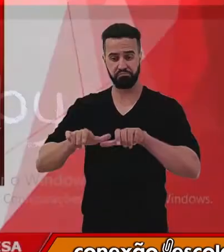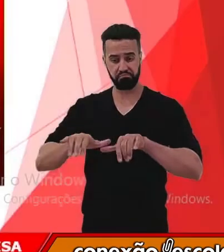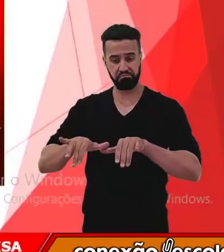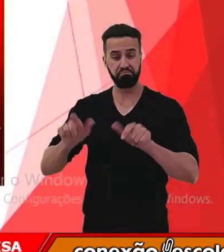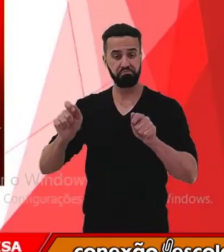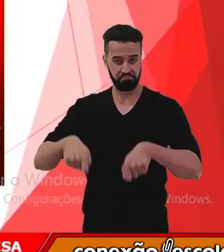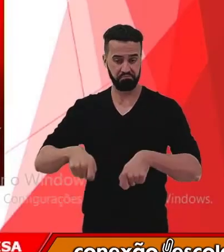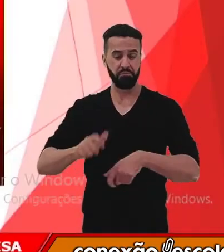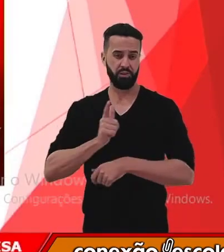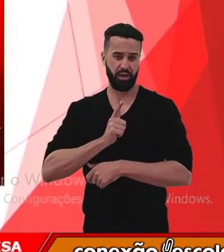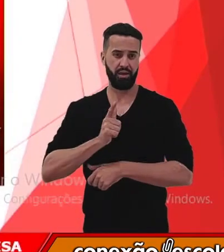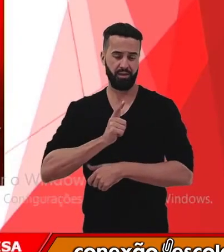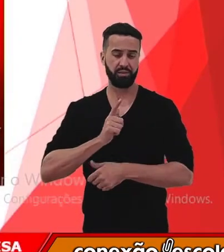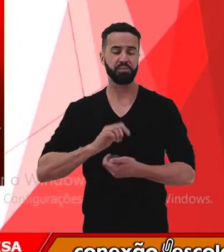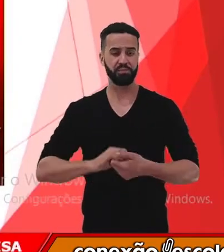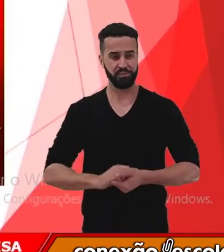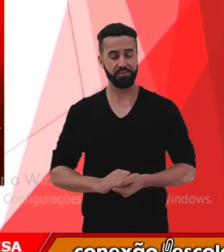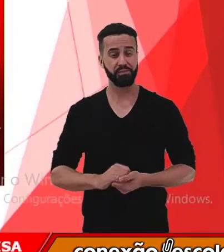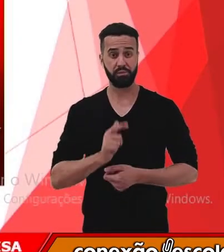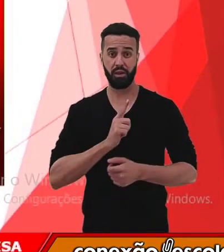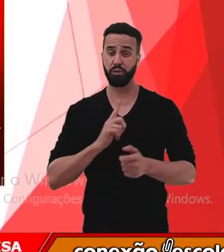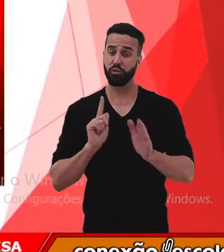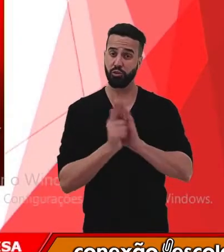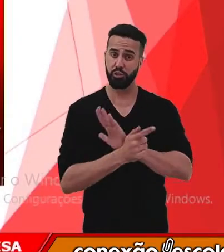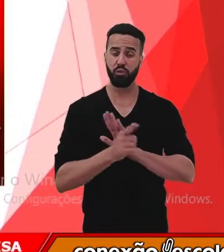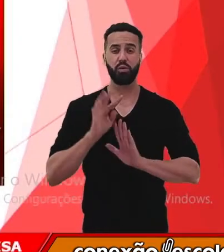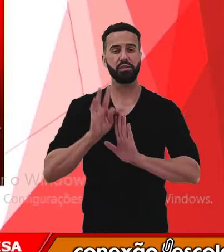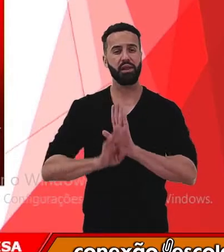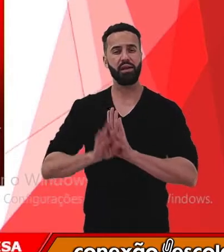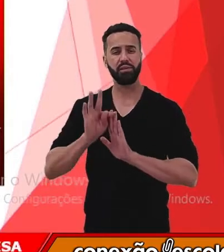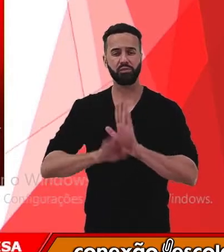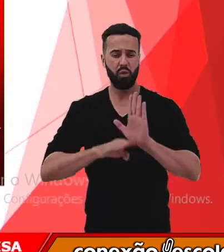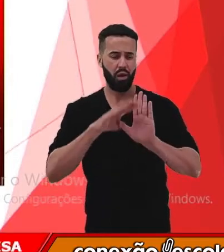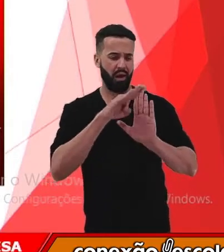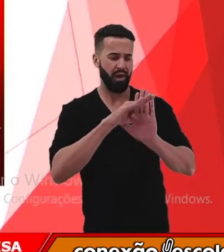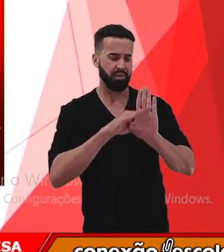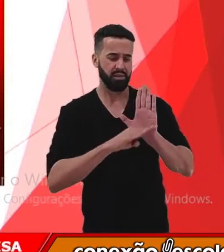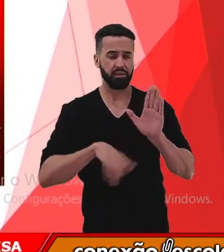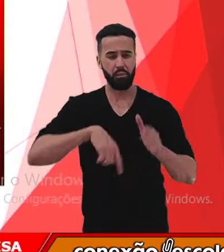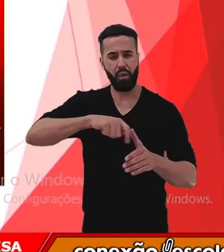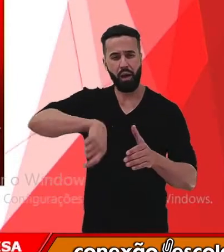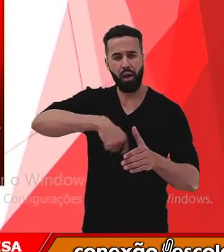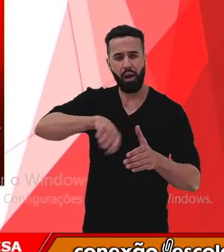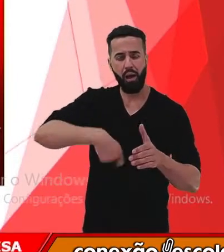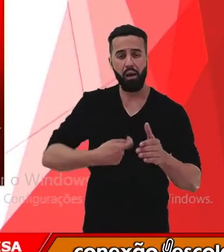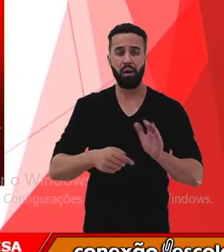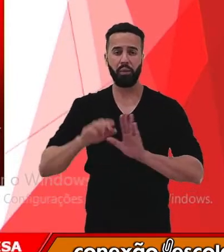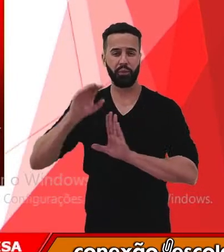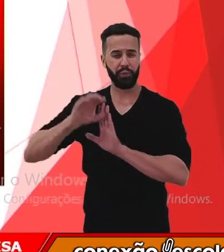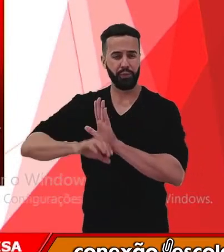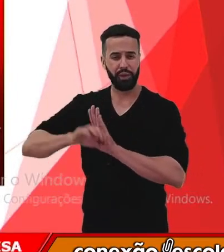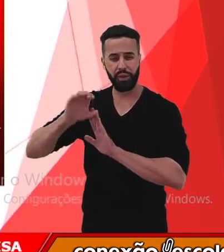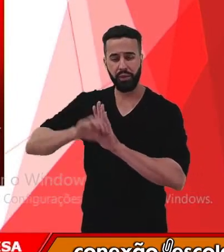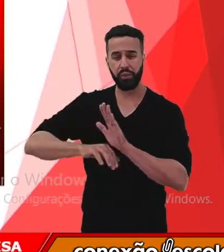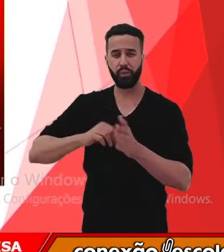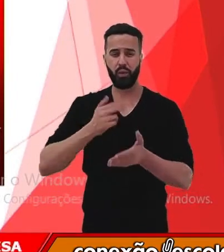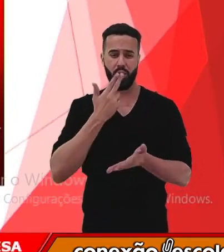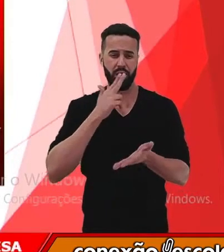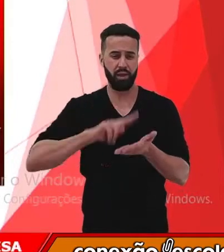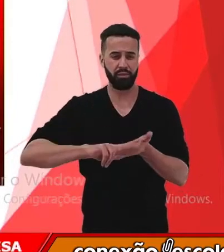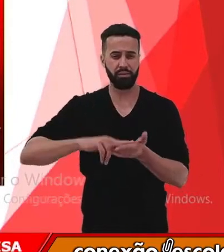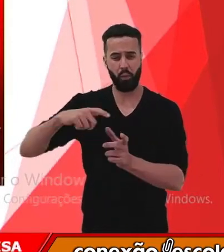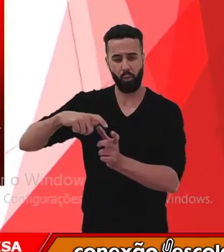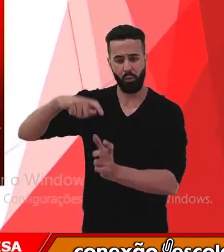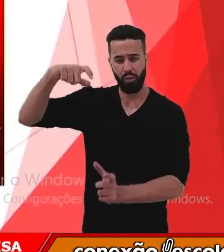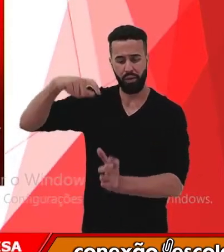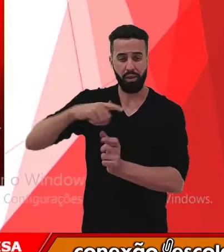podemos encontrar também gêneros textuais como receitas, currículo, cartões de Natal,